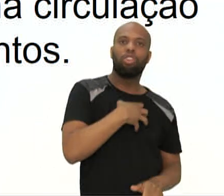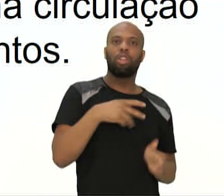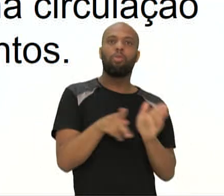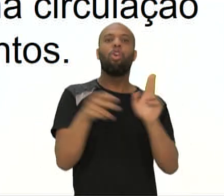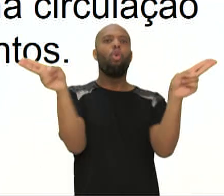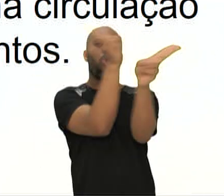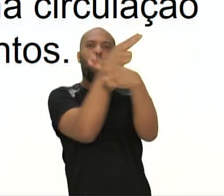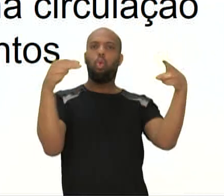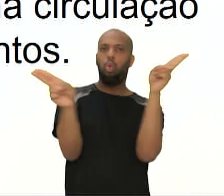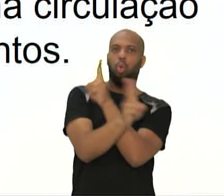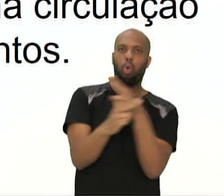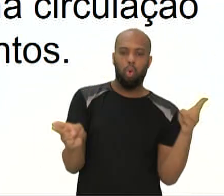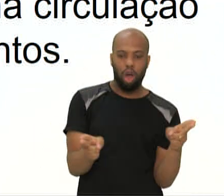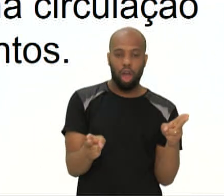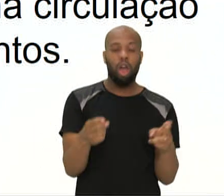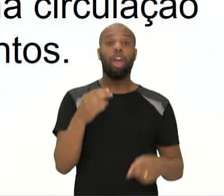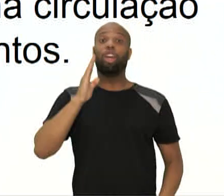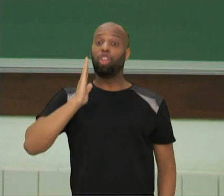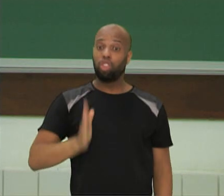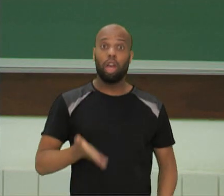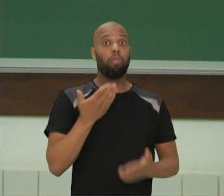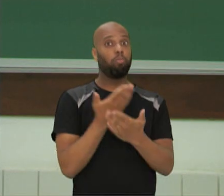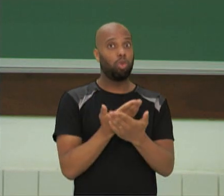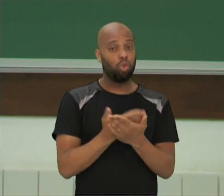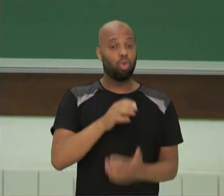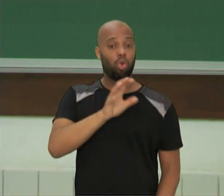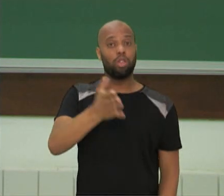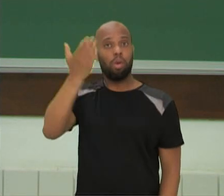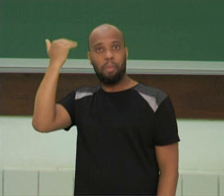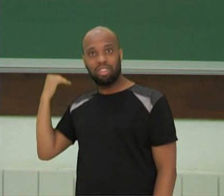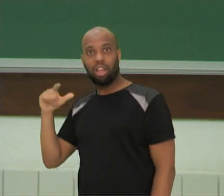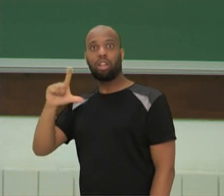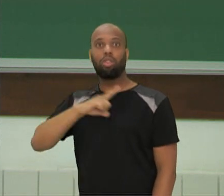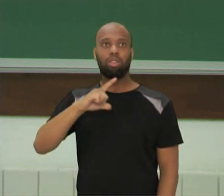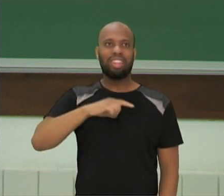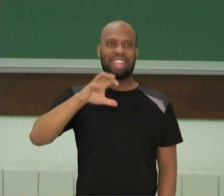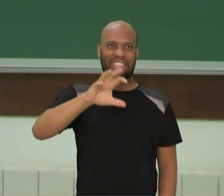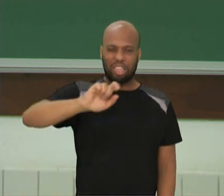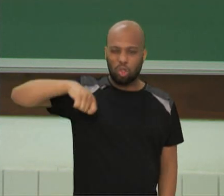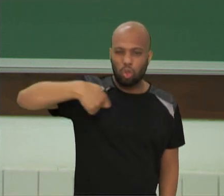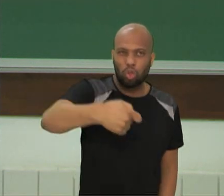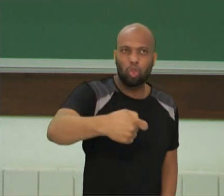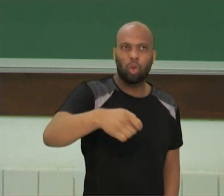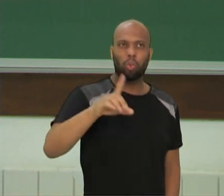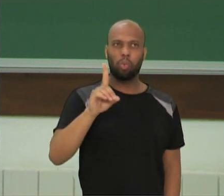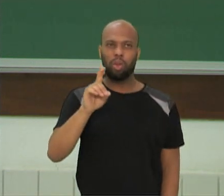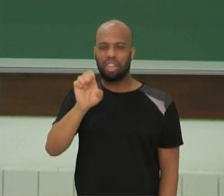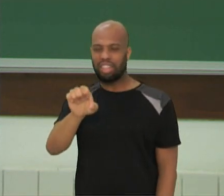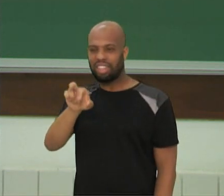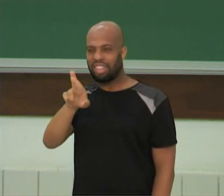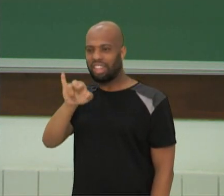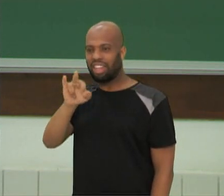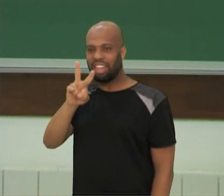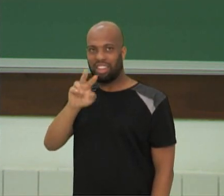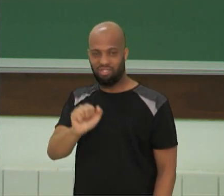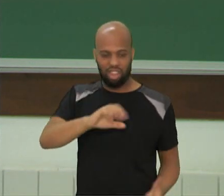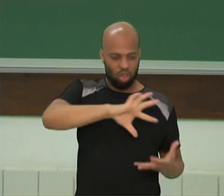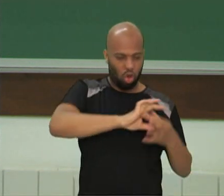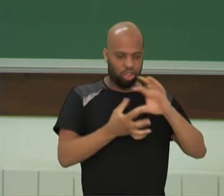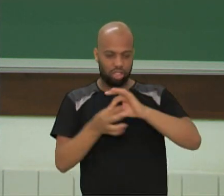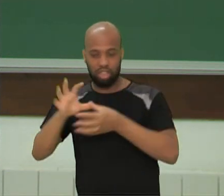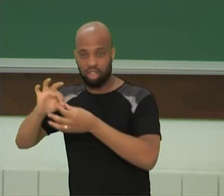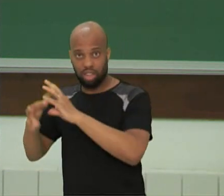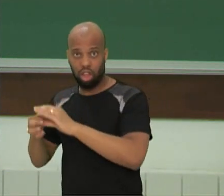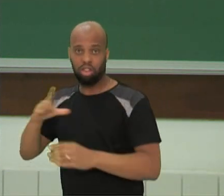dos ventos. Nós já vimos em aulas anteriores que a deriva continental consiste numa teoria proposta por Alfred